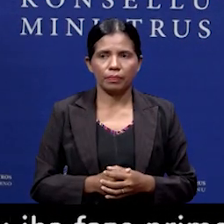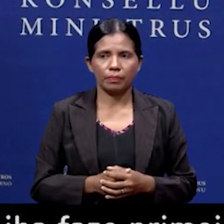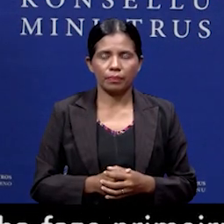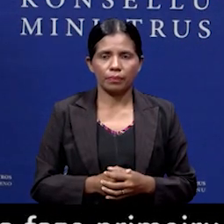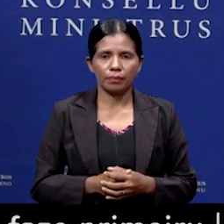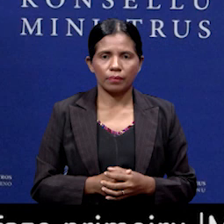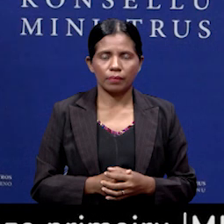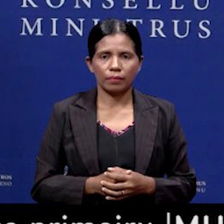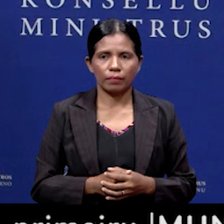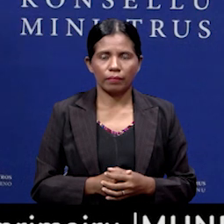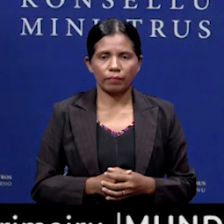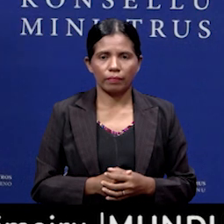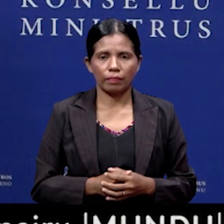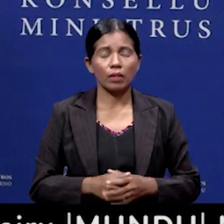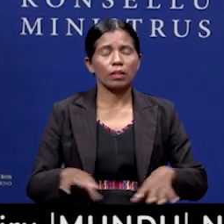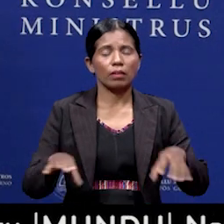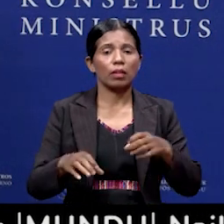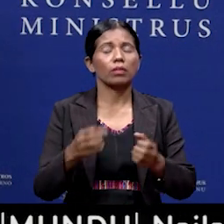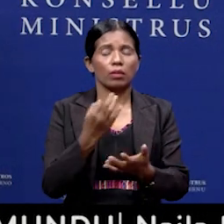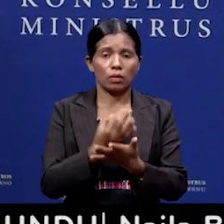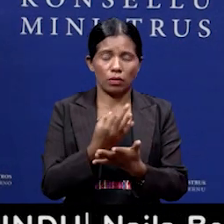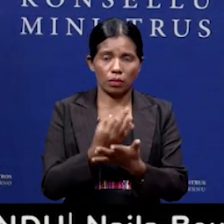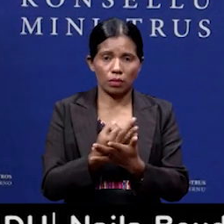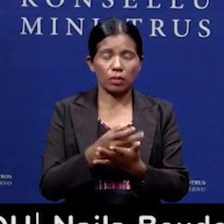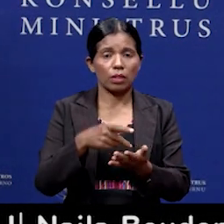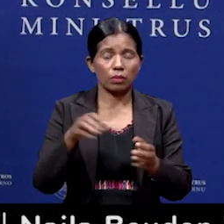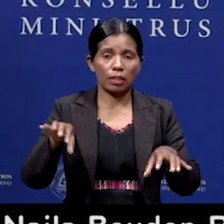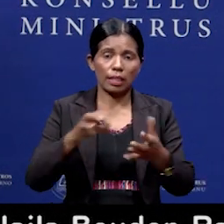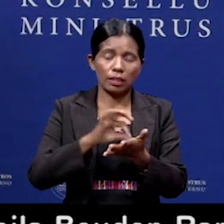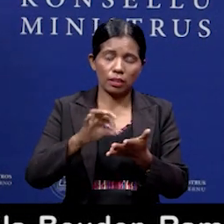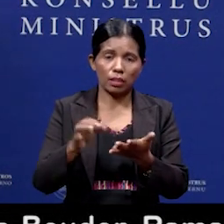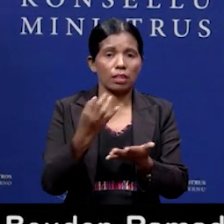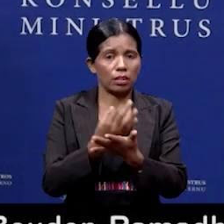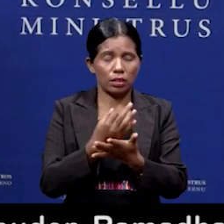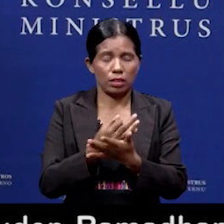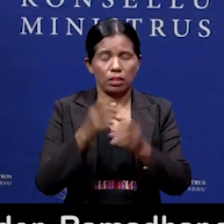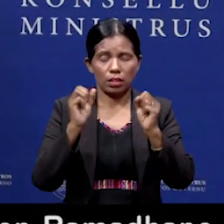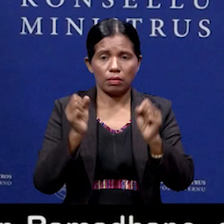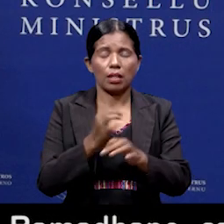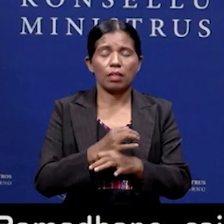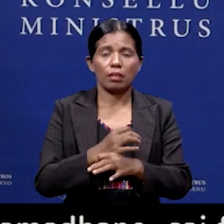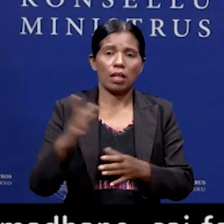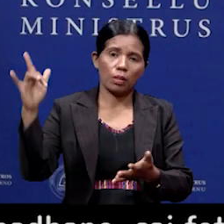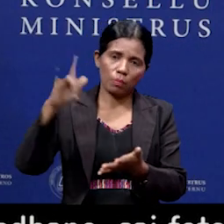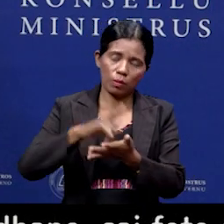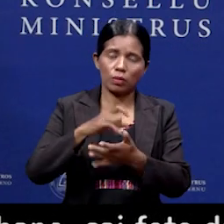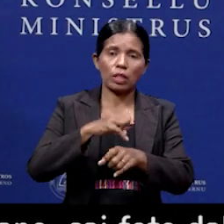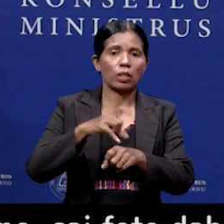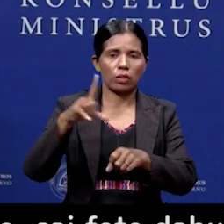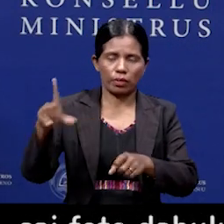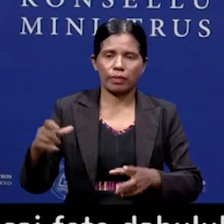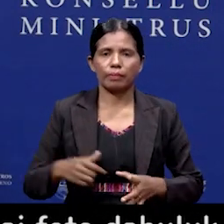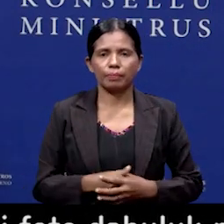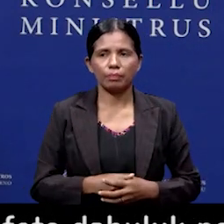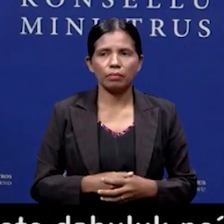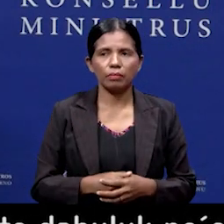contrato financiamento, autorização que celebra contrato de financiamento para o Aeroporto Internacional Nicolau Lobato.